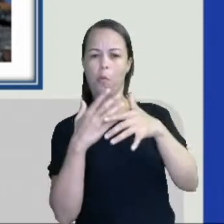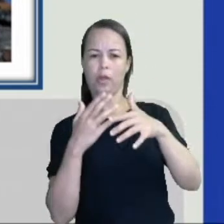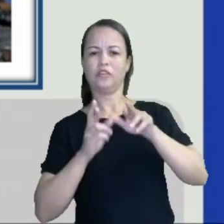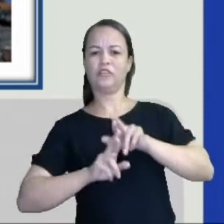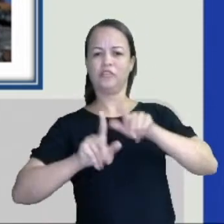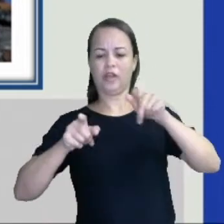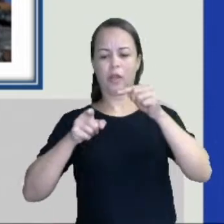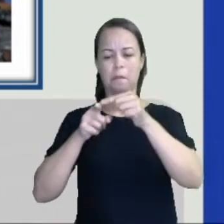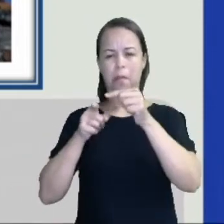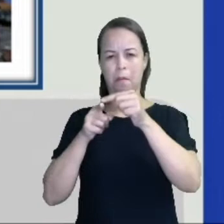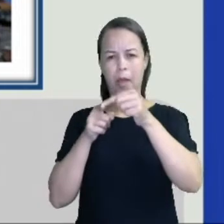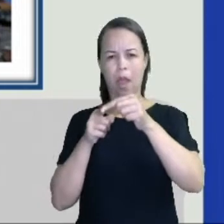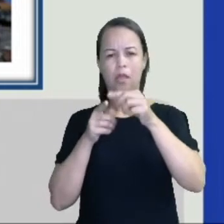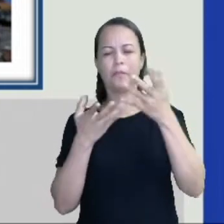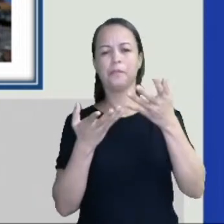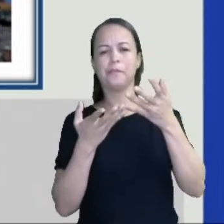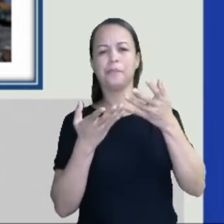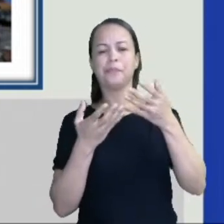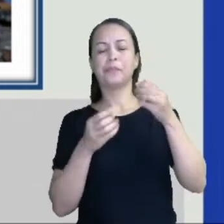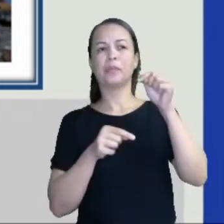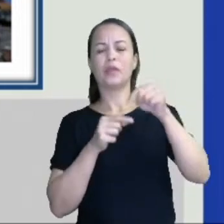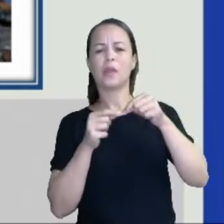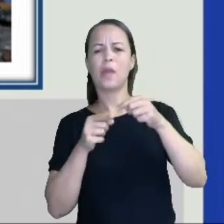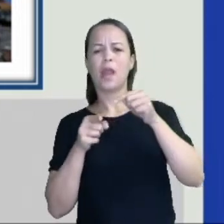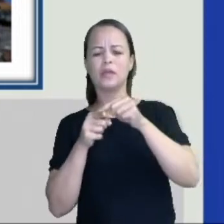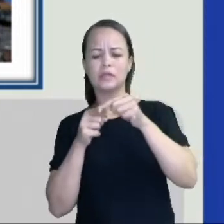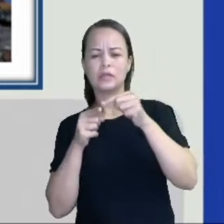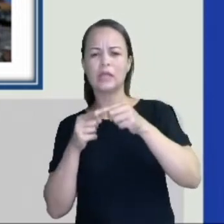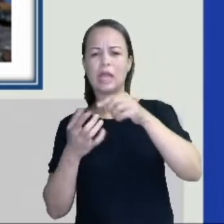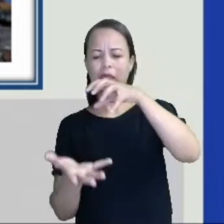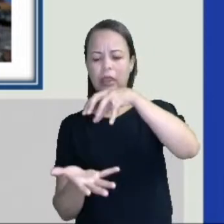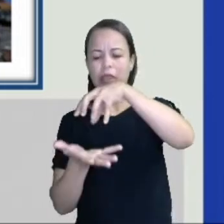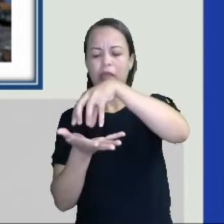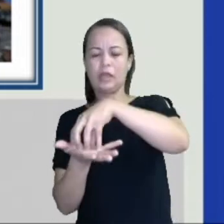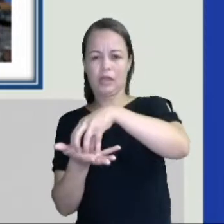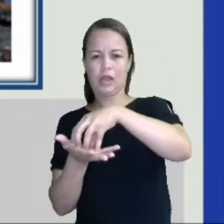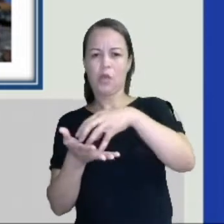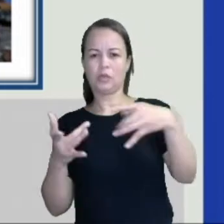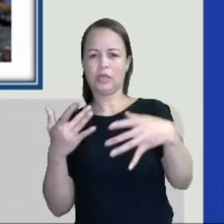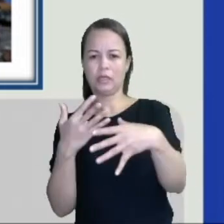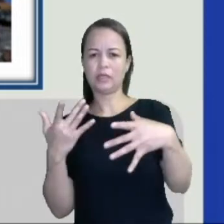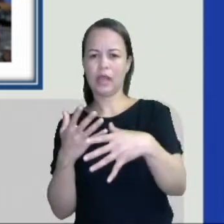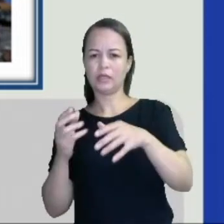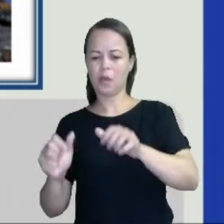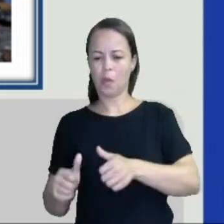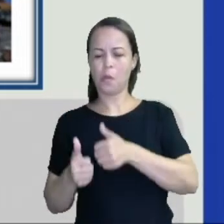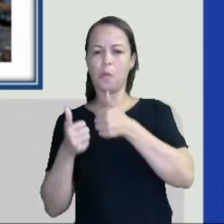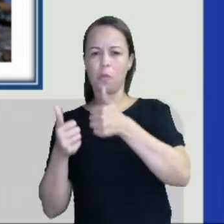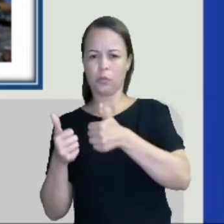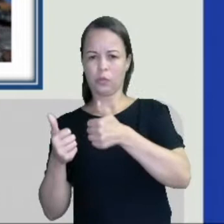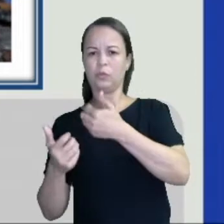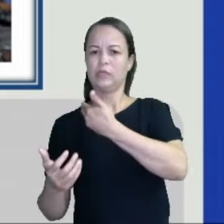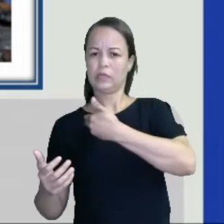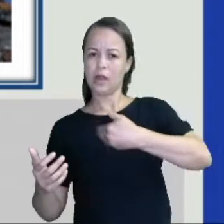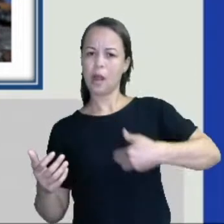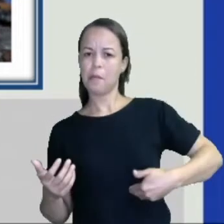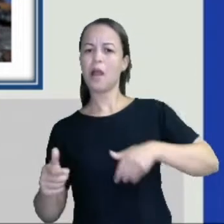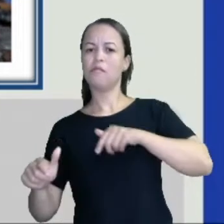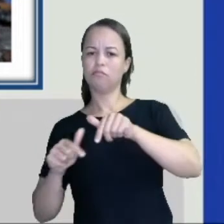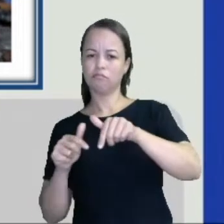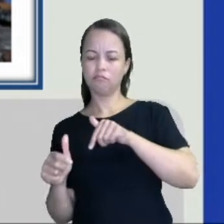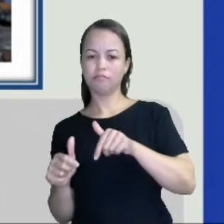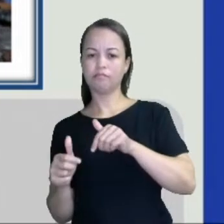os bairros centrais das cidades são mais bem servidos de infraestrutura e serviços públicos.